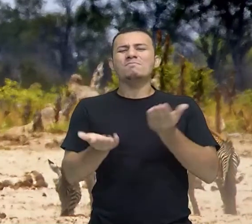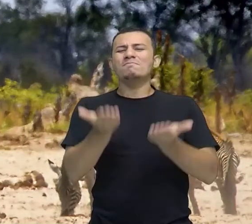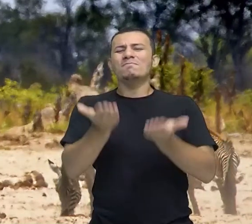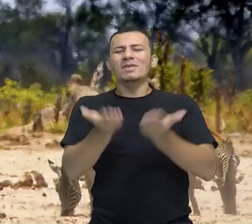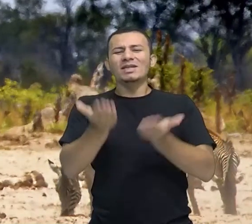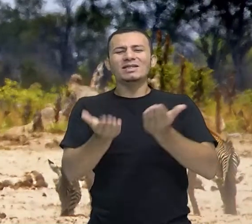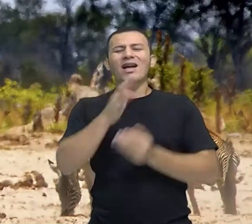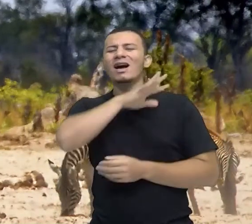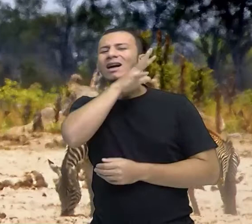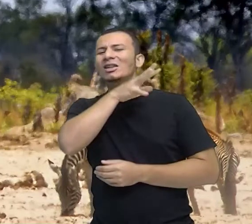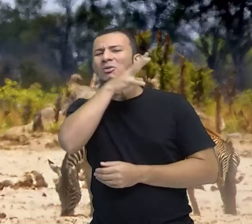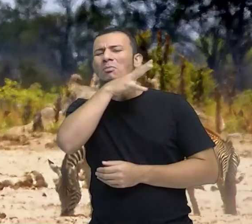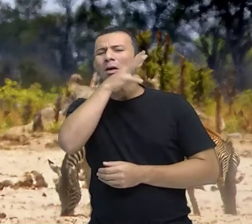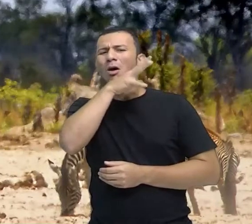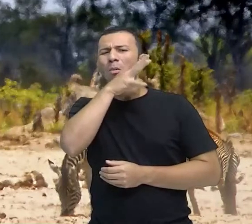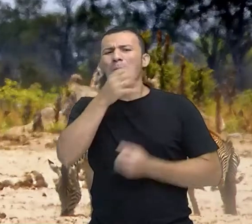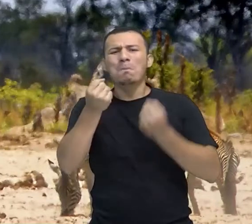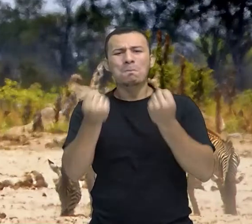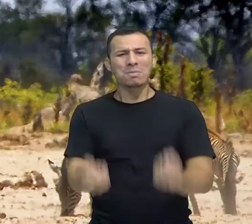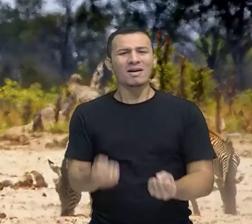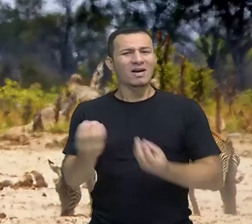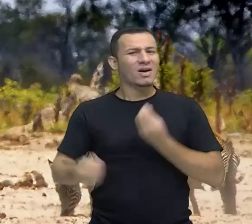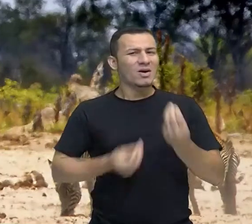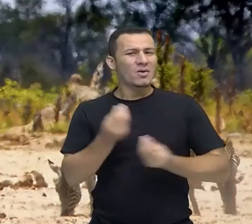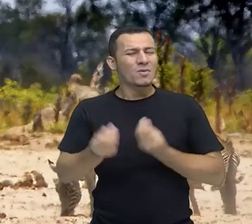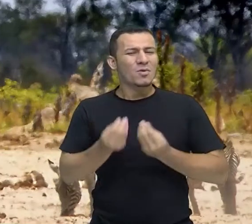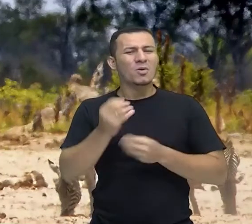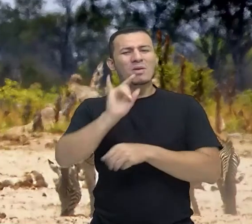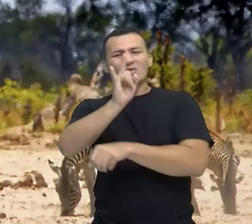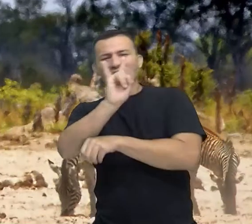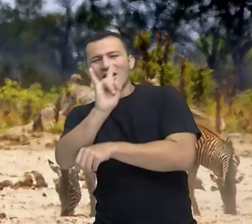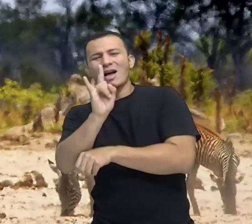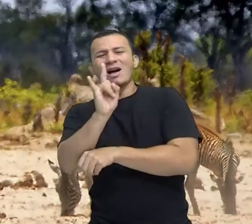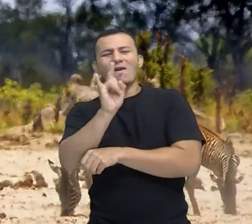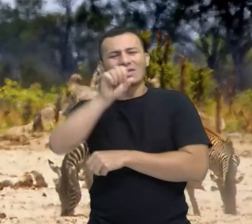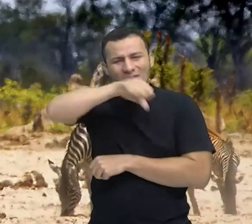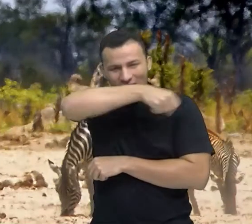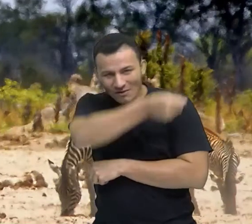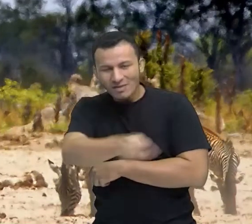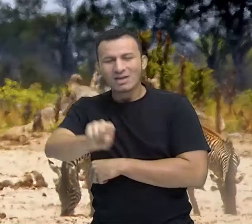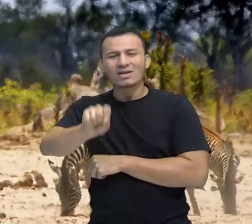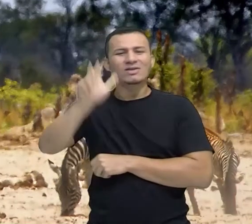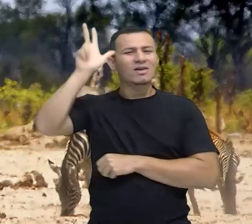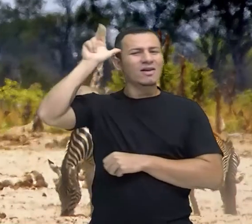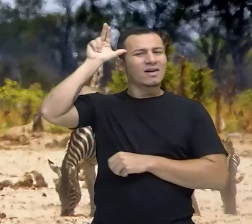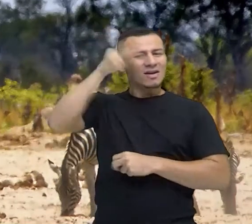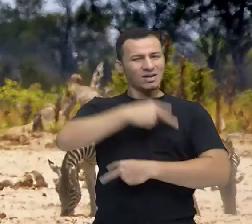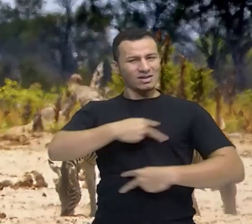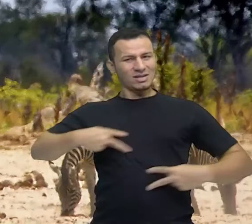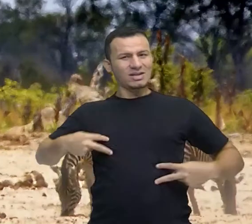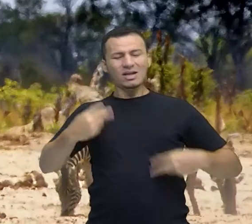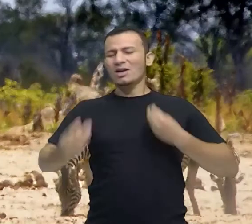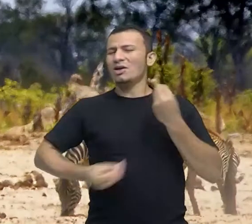desses animais de grande porte? Por exemplo, a girafa, o elefante, a zebra, não é verdade? Poderia usar quilos. Como é que eu faço